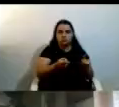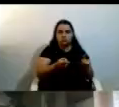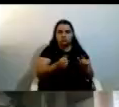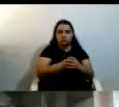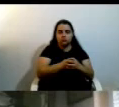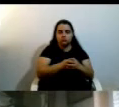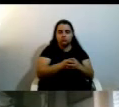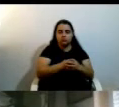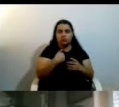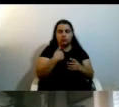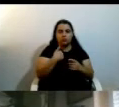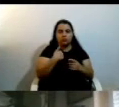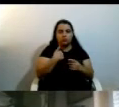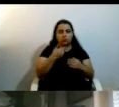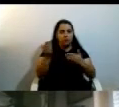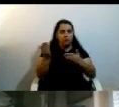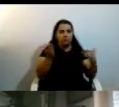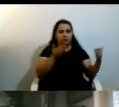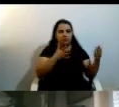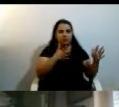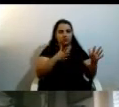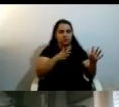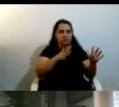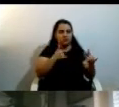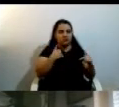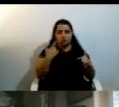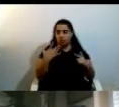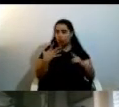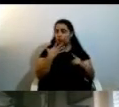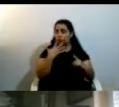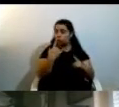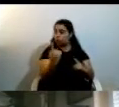que não vou fazer esta apresentação sozinha.